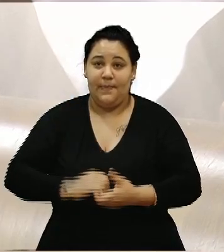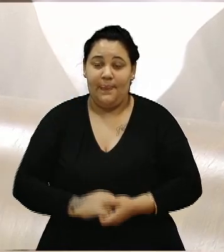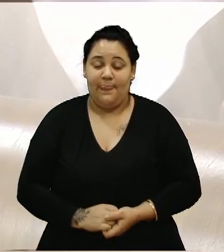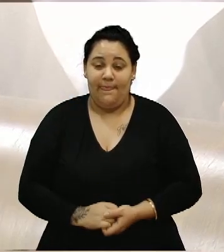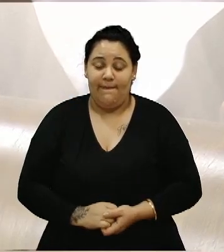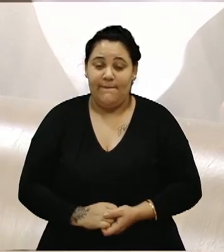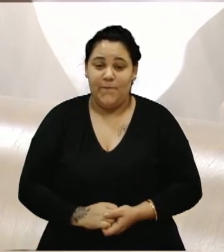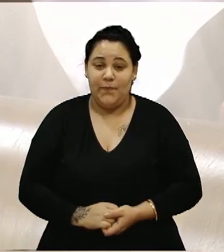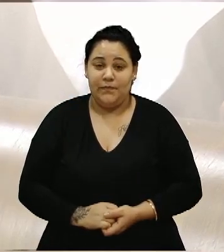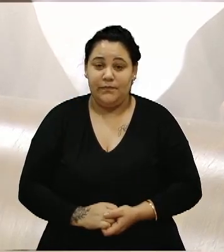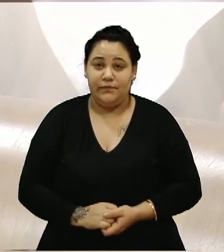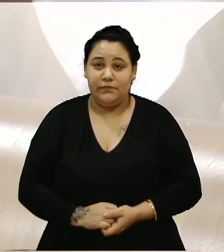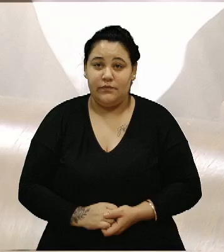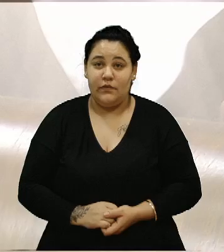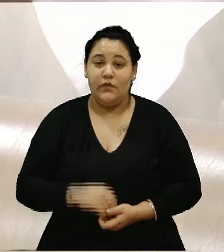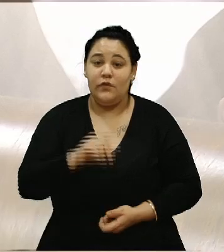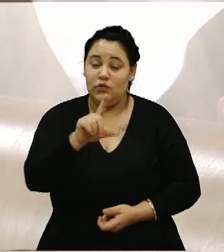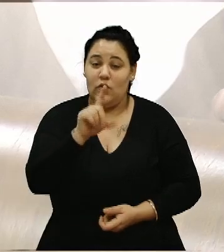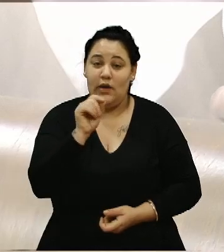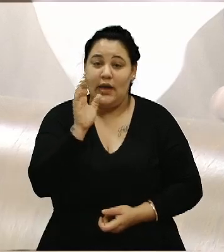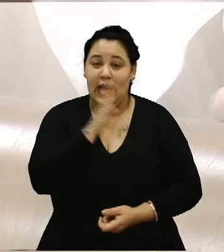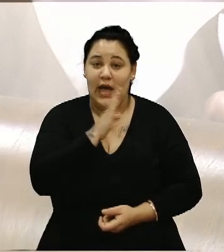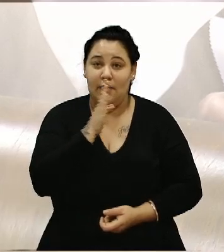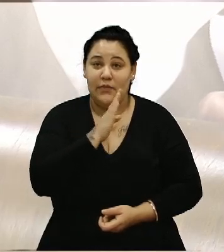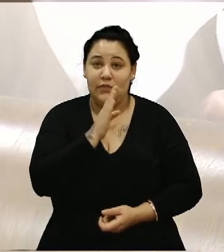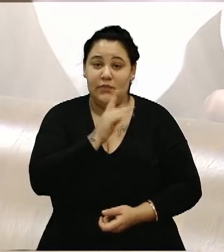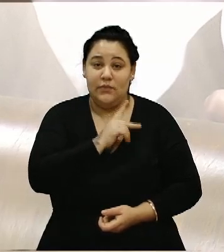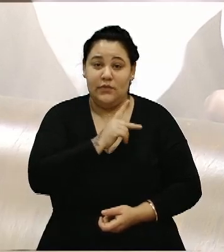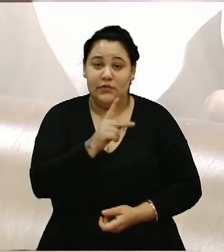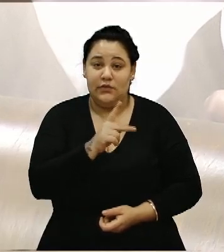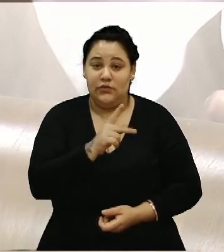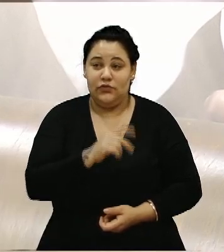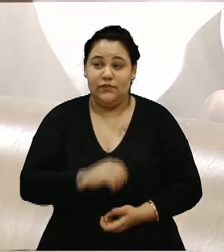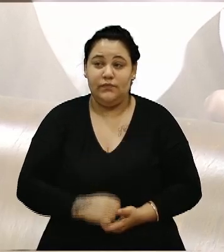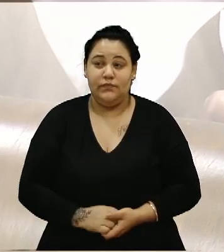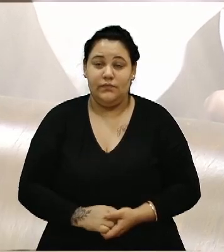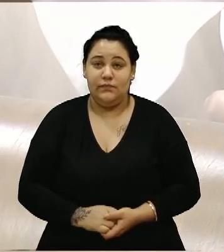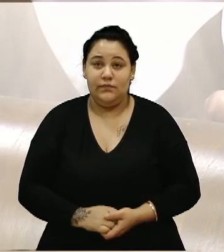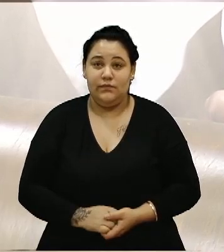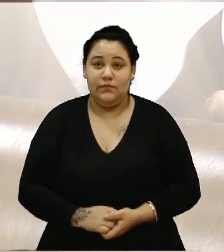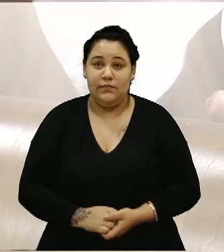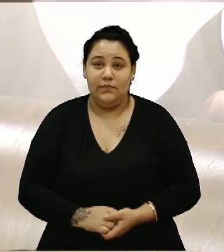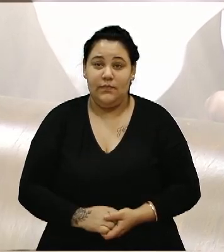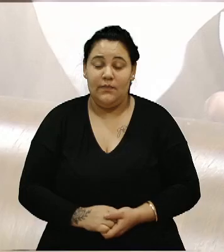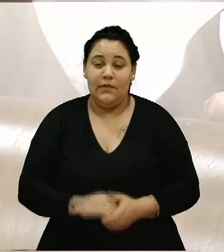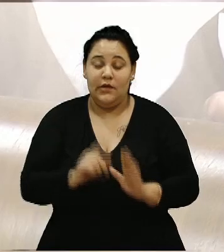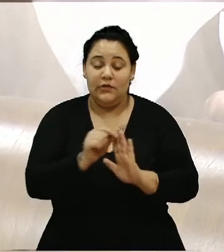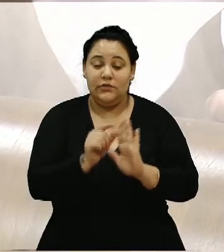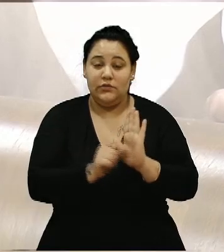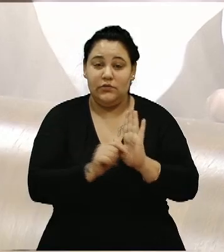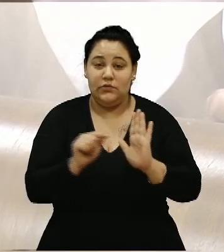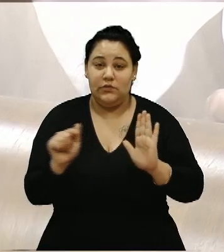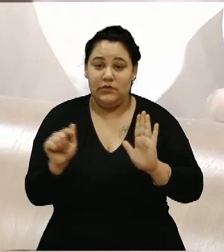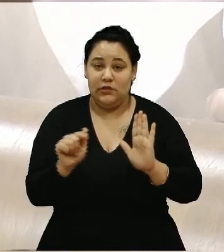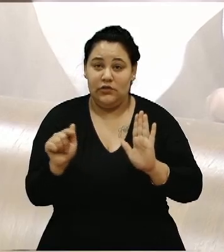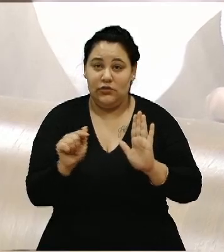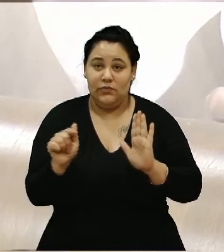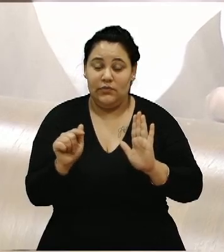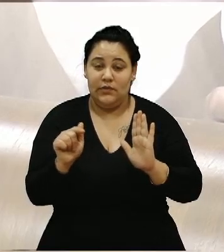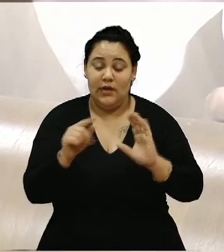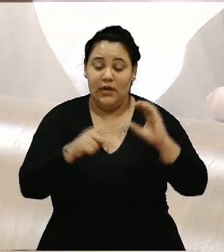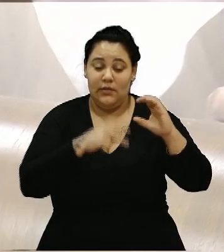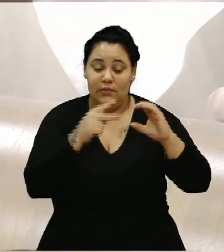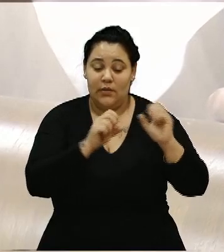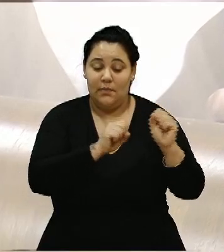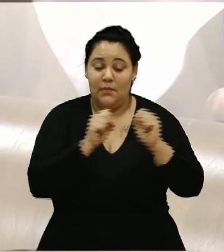os quais elegerão desde logo o presidente e o relator. Artigo 7º. A Câmara poderá cassar o mandato de